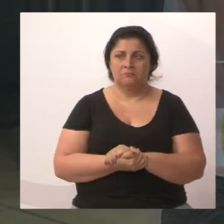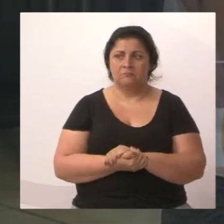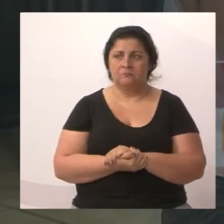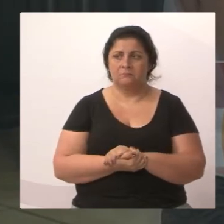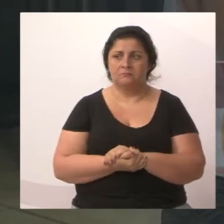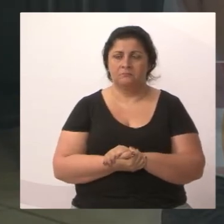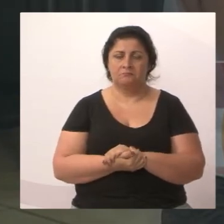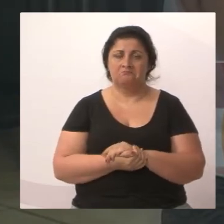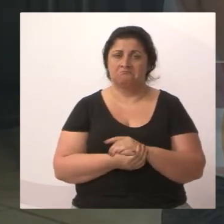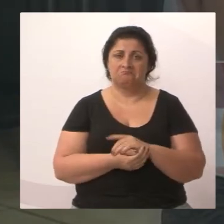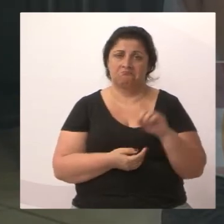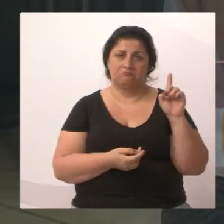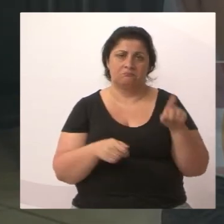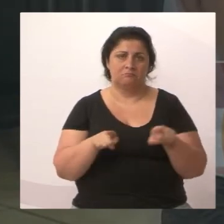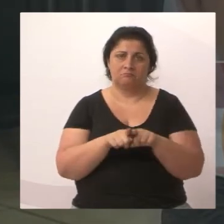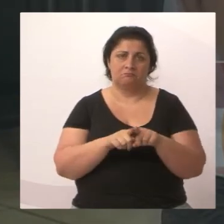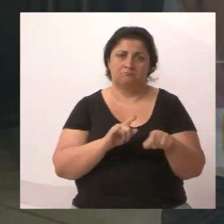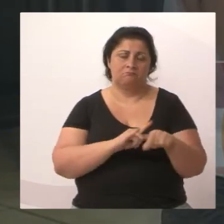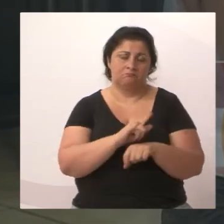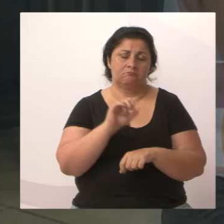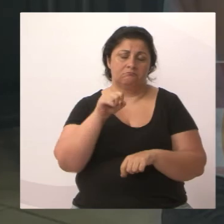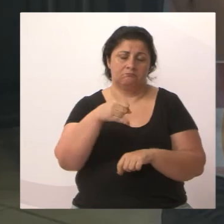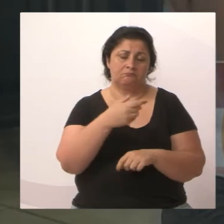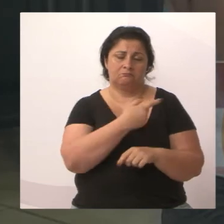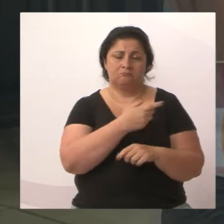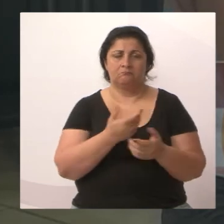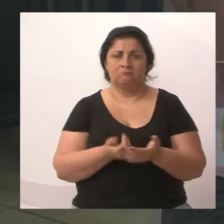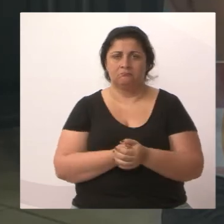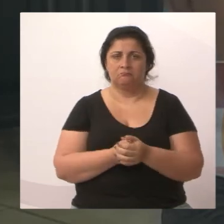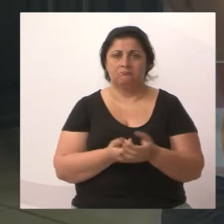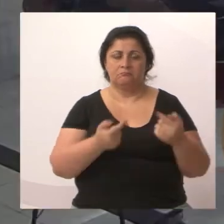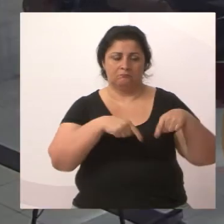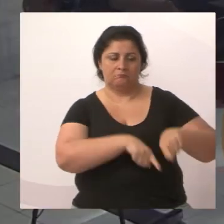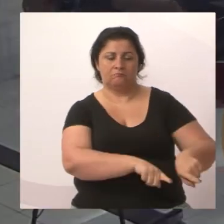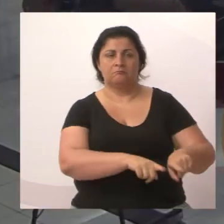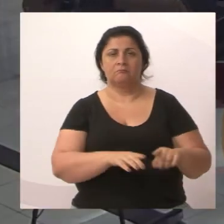não viria, mas eu sou contrário ao parecer do Tribunal de Contas.